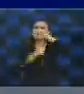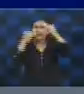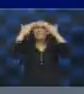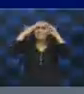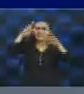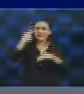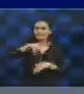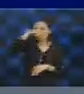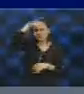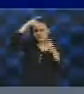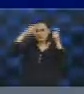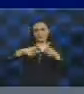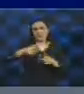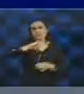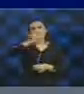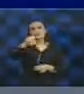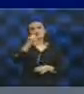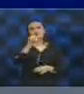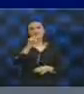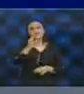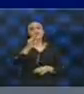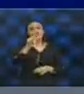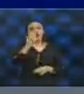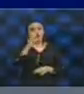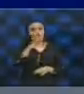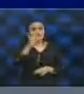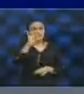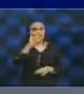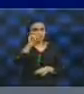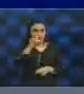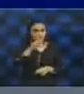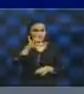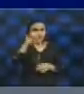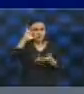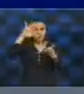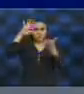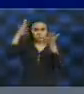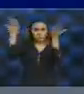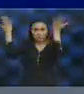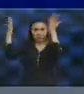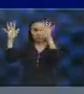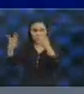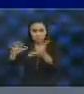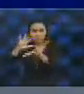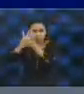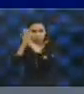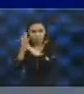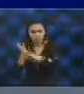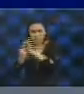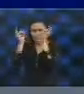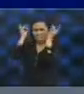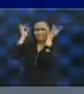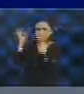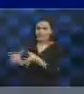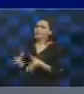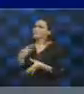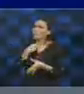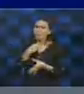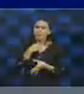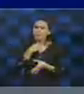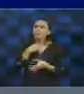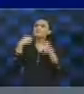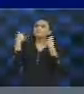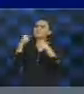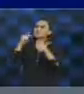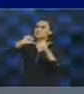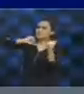A Praça do Jorge Teixeira não precisa e não pode estar caindo aos pedaços, abandonada como está hoje. A Praça do Jorge Teixeira